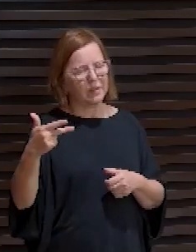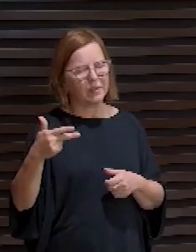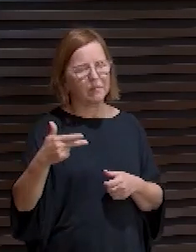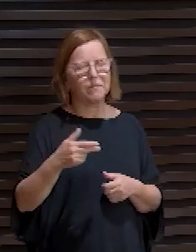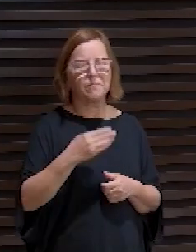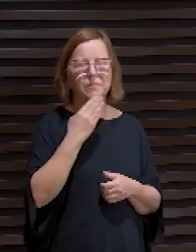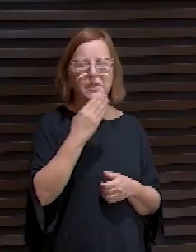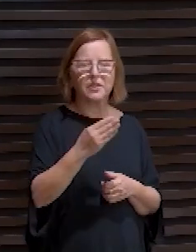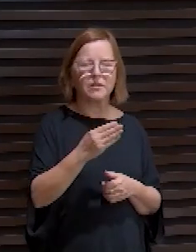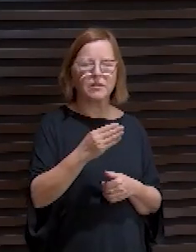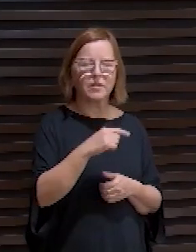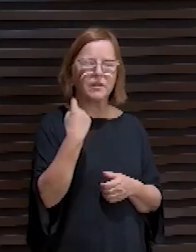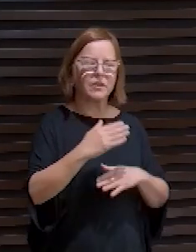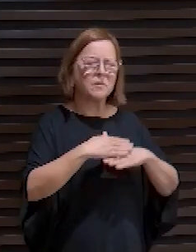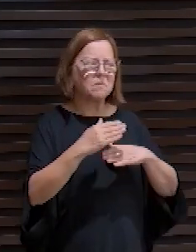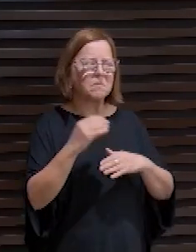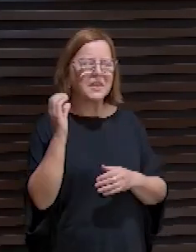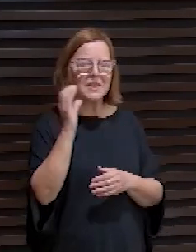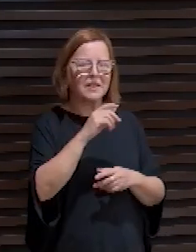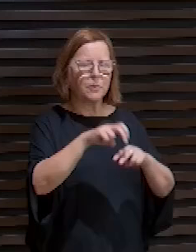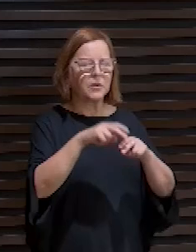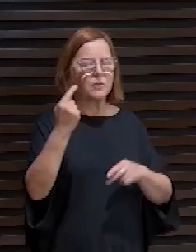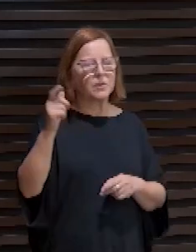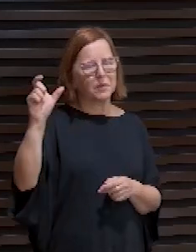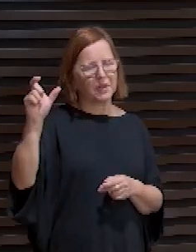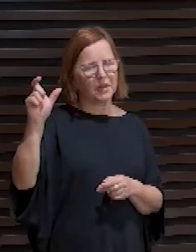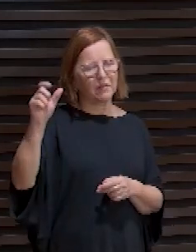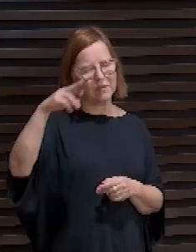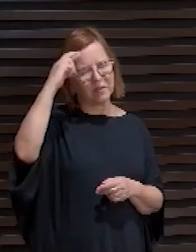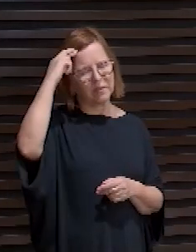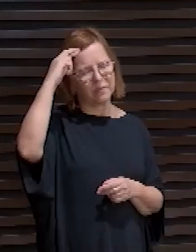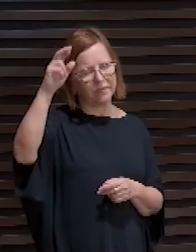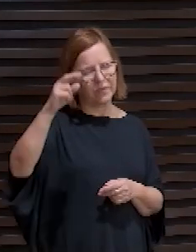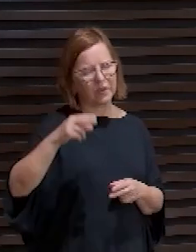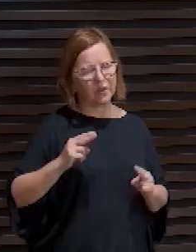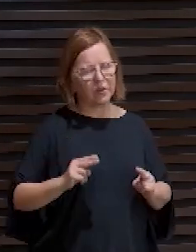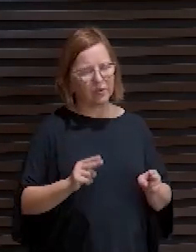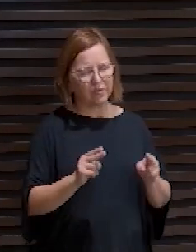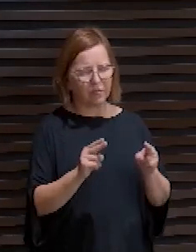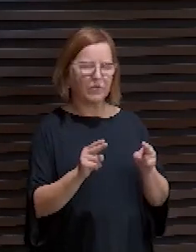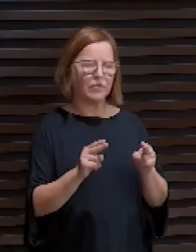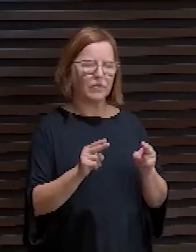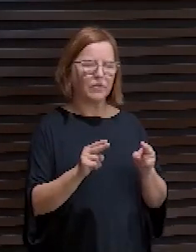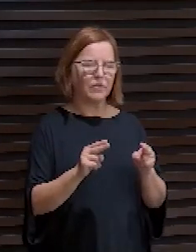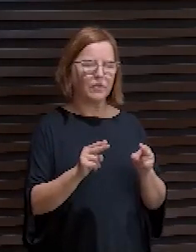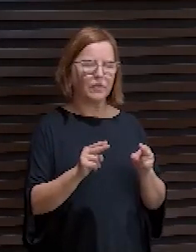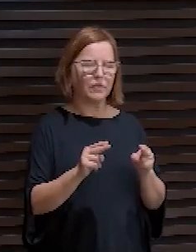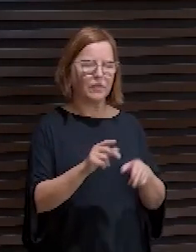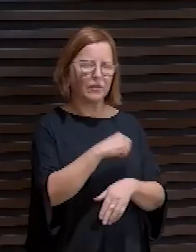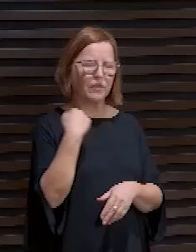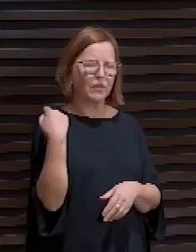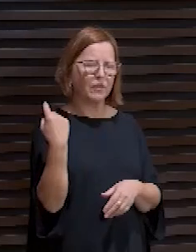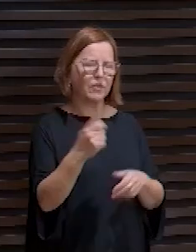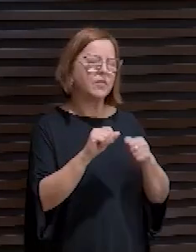mais aquecidos ainda por tua palavra. O Senhor descortinando o nosso coração, nos fazendo despojar das